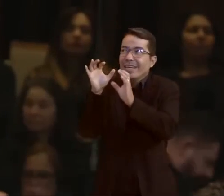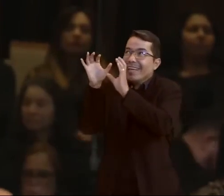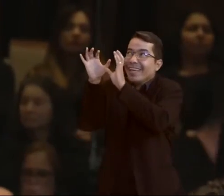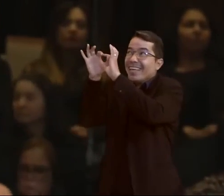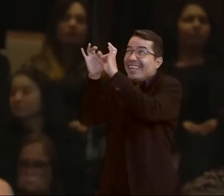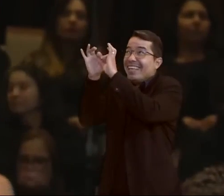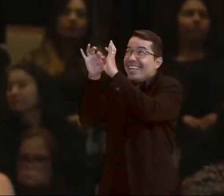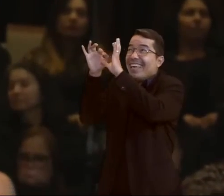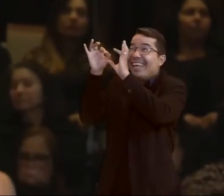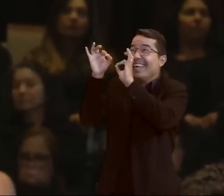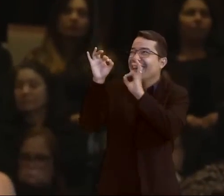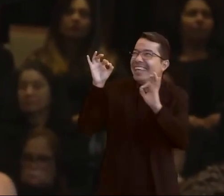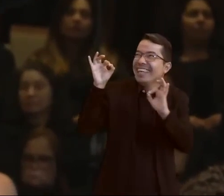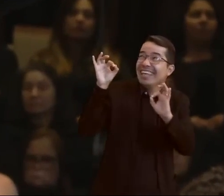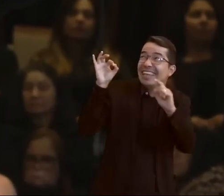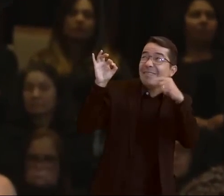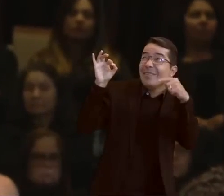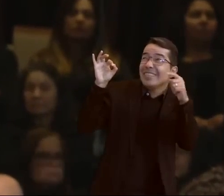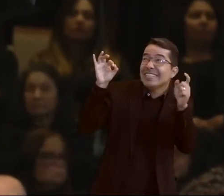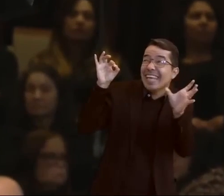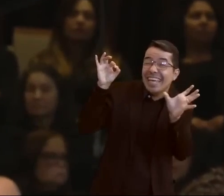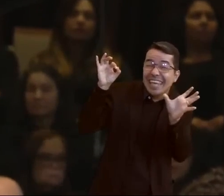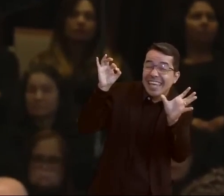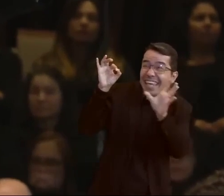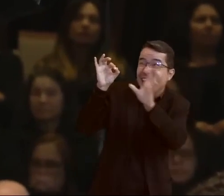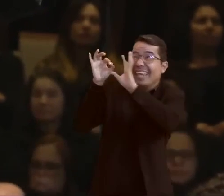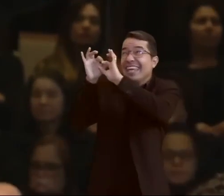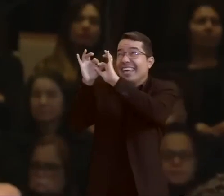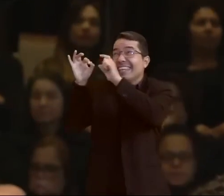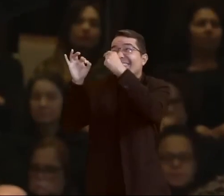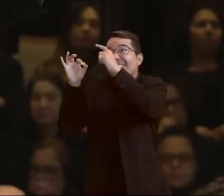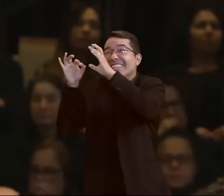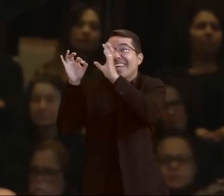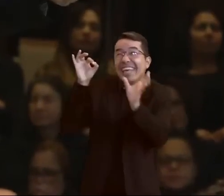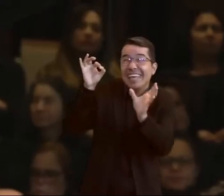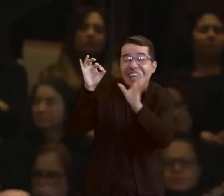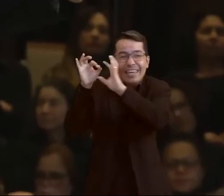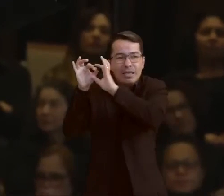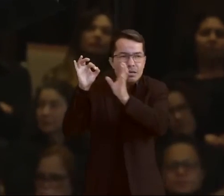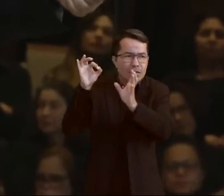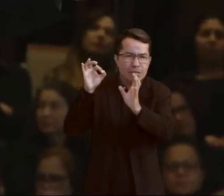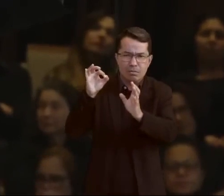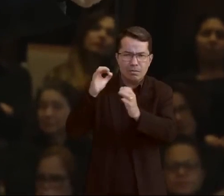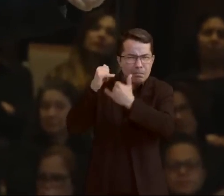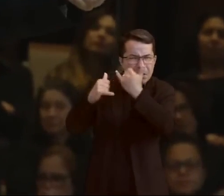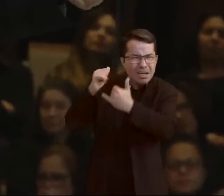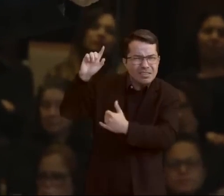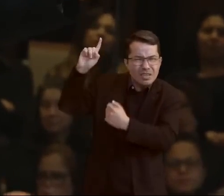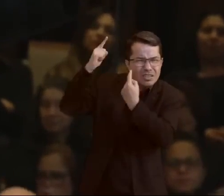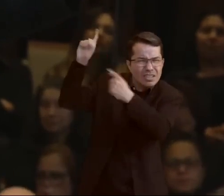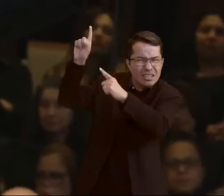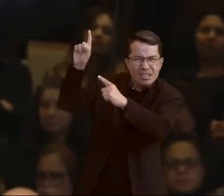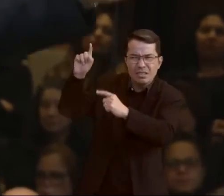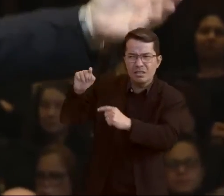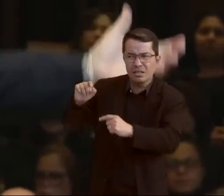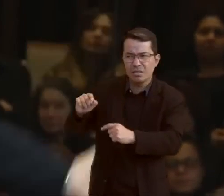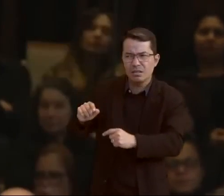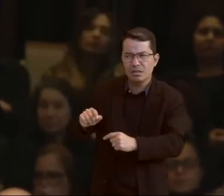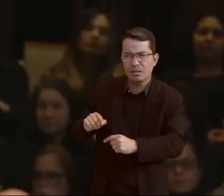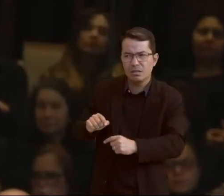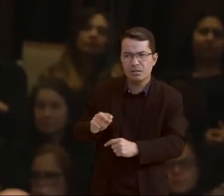conforto. Ou eu estou convictamente colocado e dizendo, eu vou fazer aquilo que o Senhor está falando, ou eu